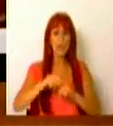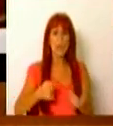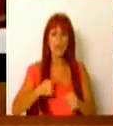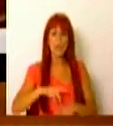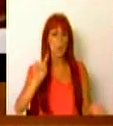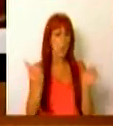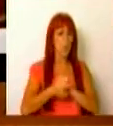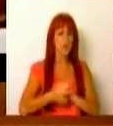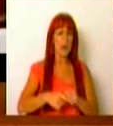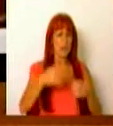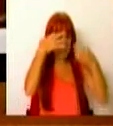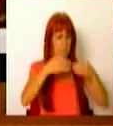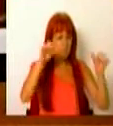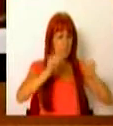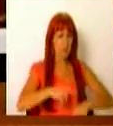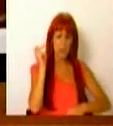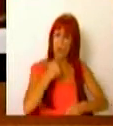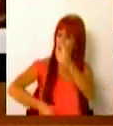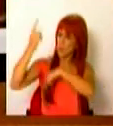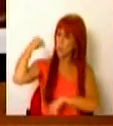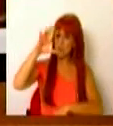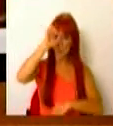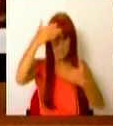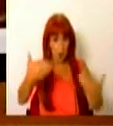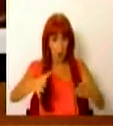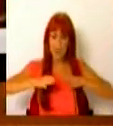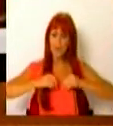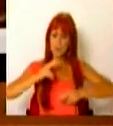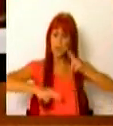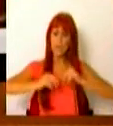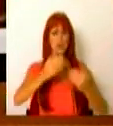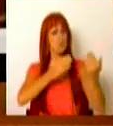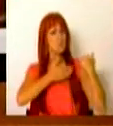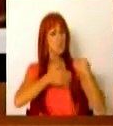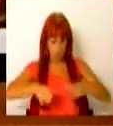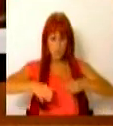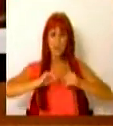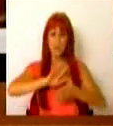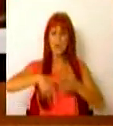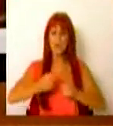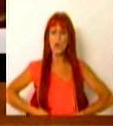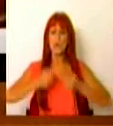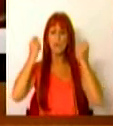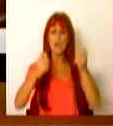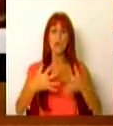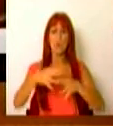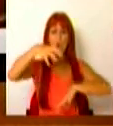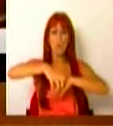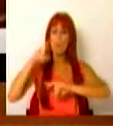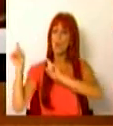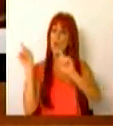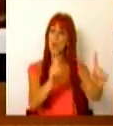erradas de décadas anteriores, o atual Governo assumiu de forma construtiva e responsável o Plano de Investimentos em Infraestruturas de